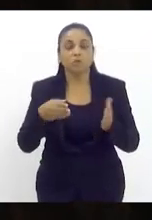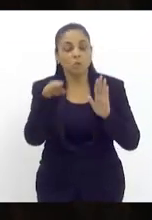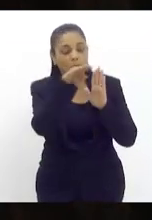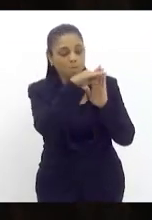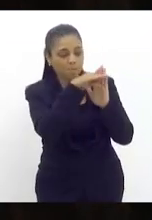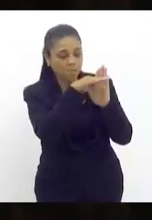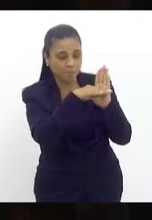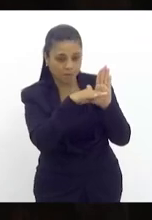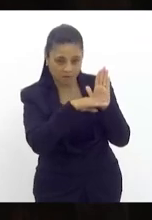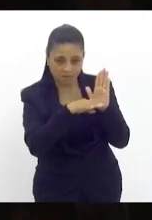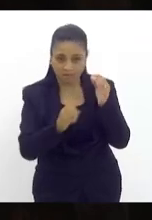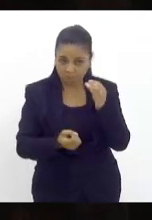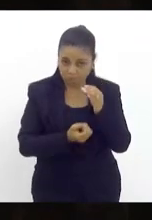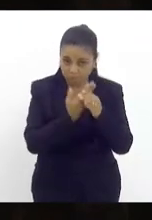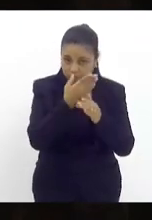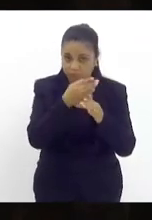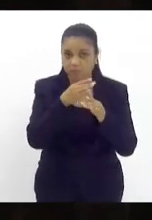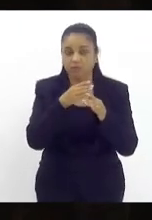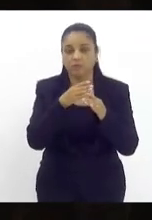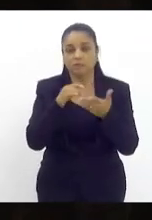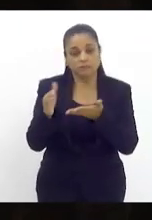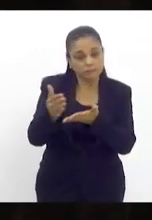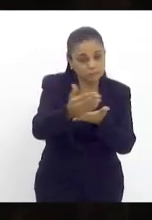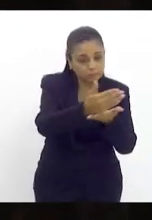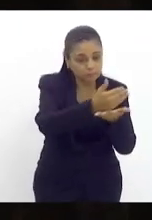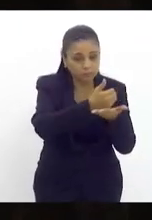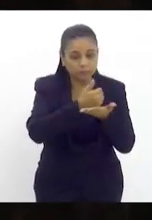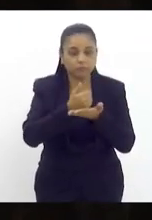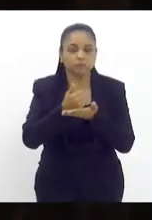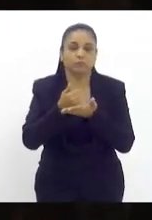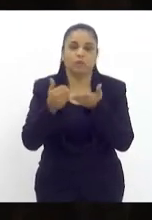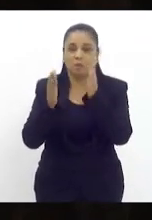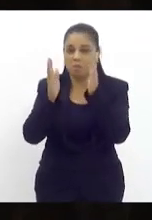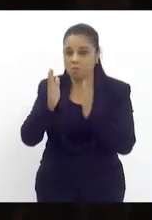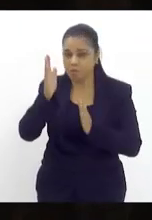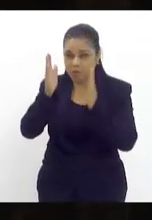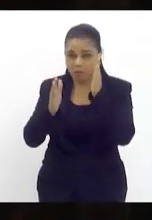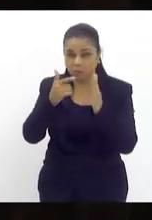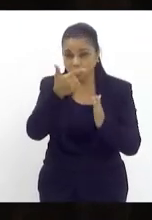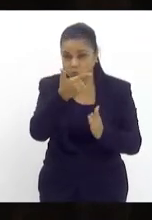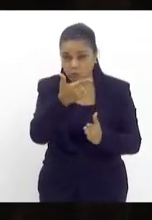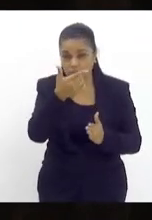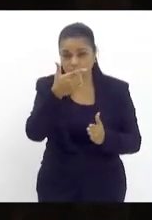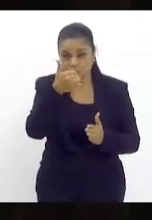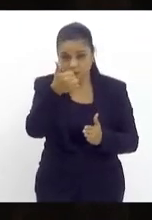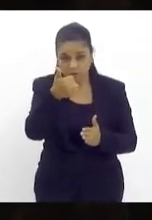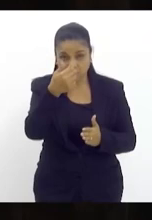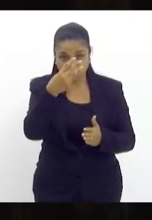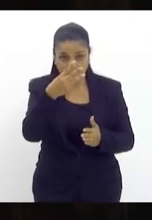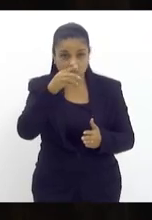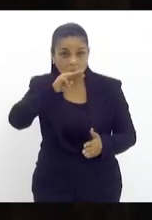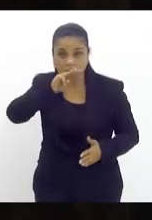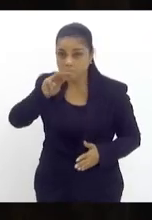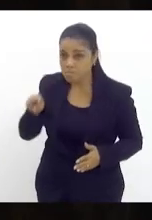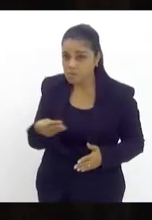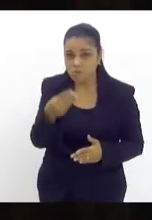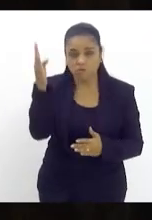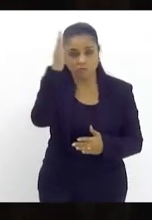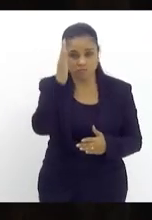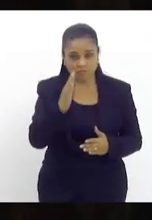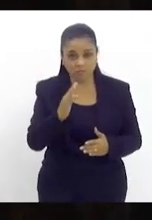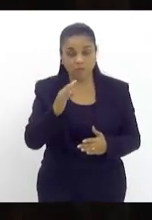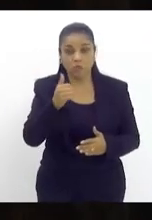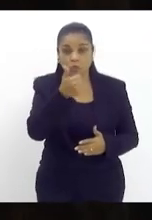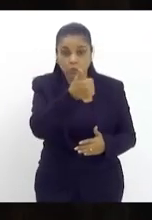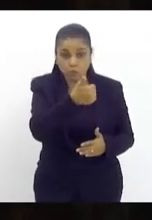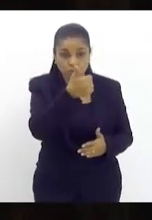programa, assim, dentro da estatística que nós tínhamos à época, de 213 milhões de brasileiros, 210 tinham